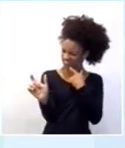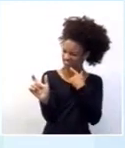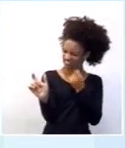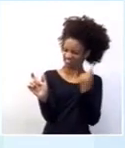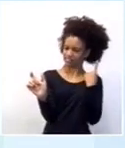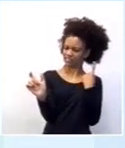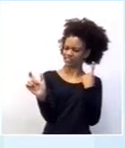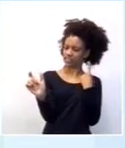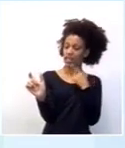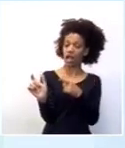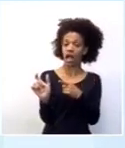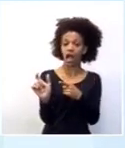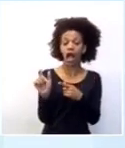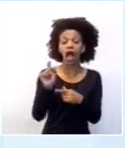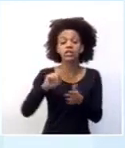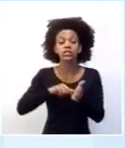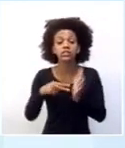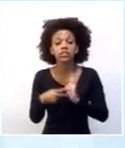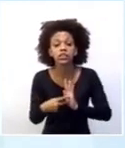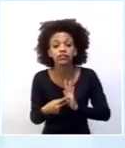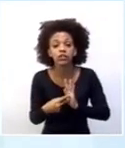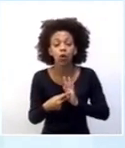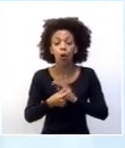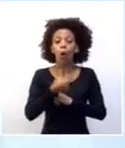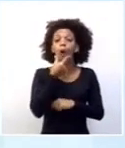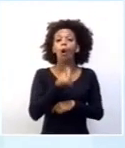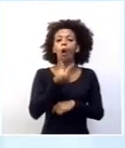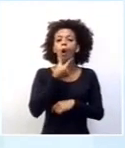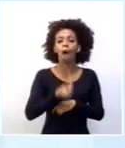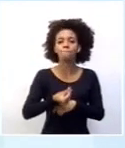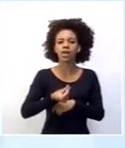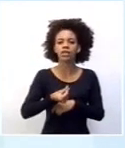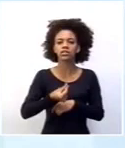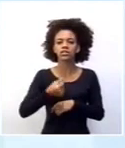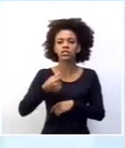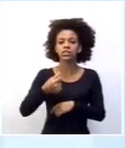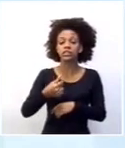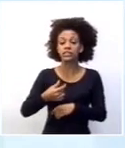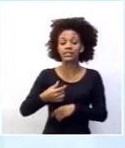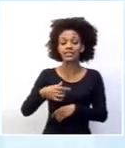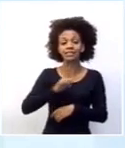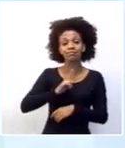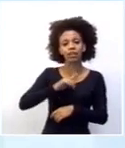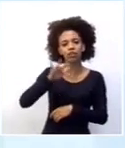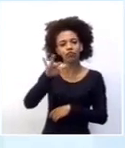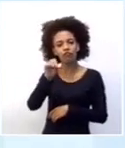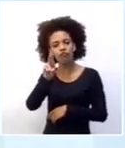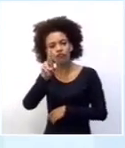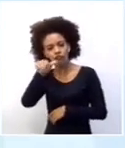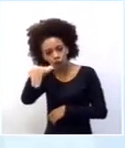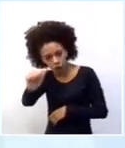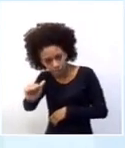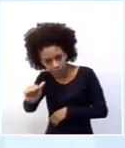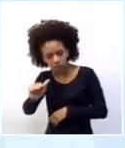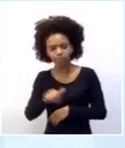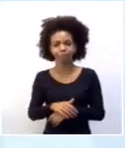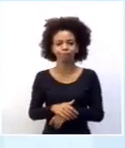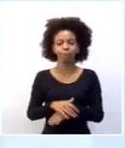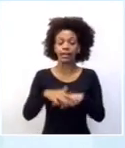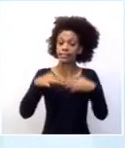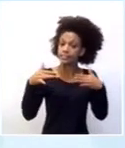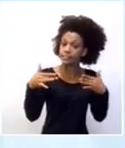Antropo, homem, mórfico, forma. Importante estudar essas palavras, tá? E eles também tinham deuses que